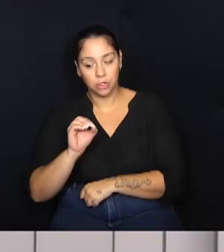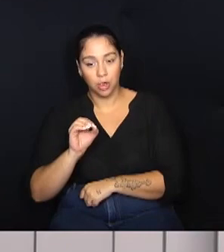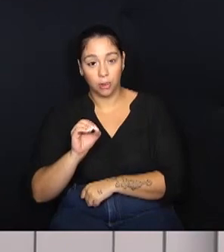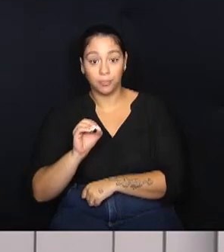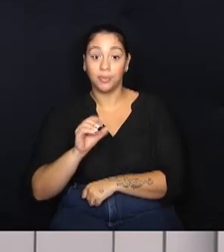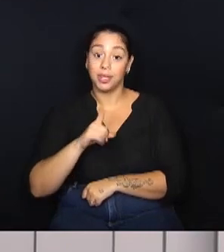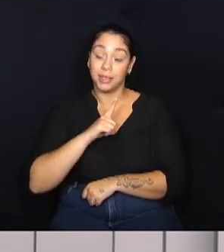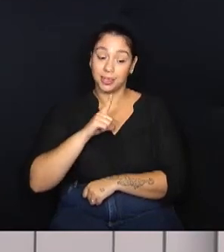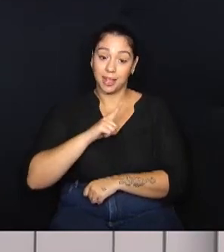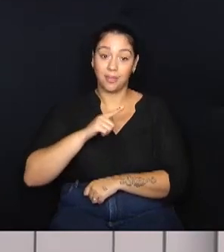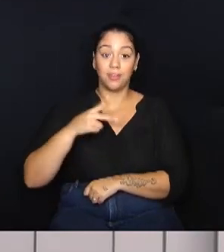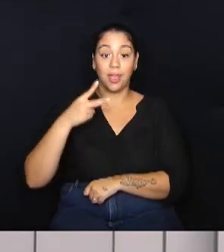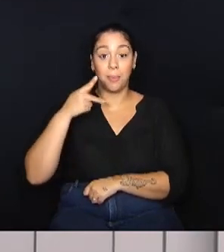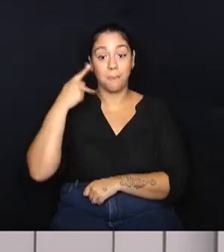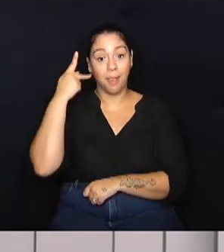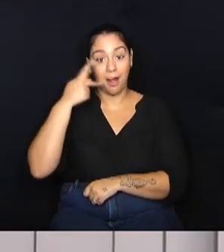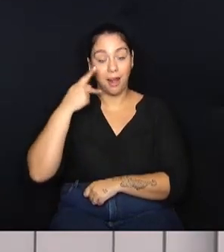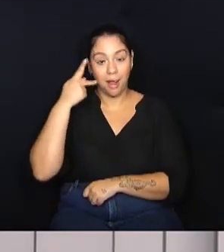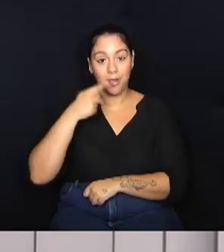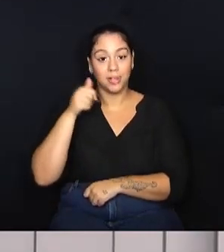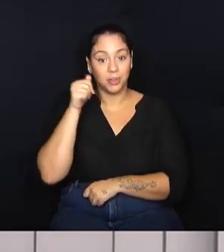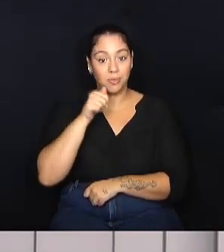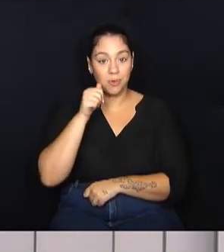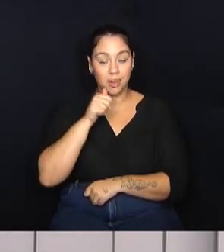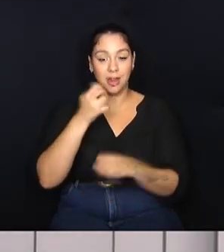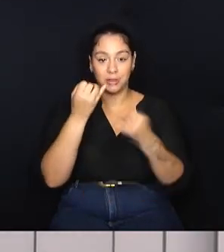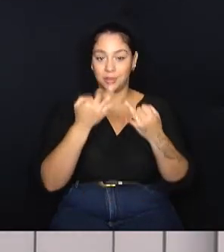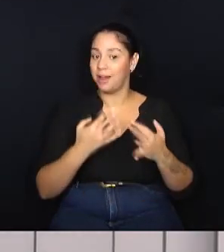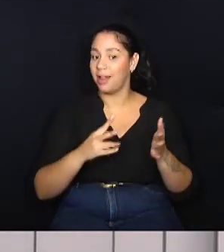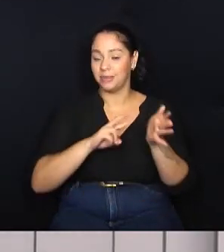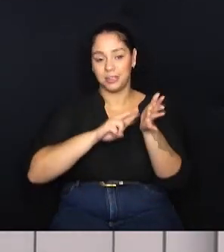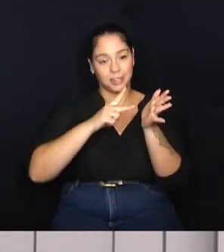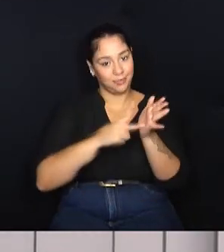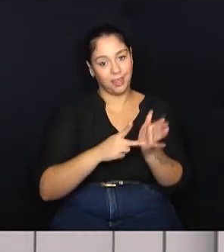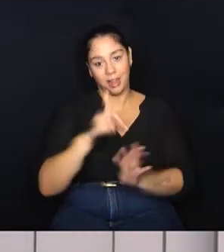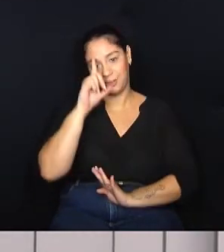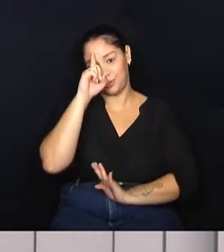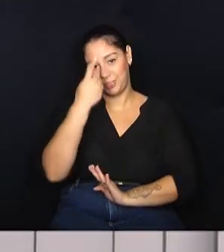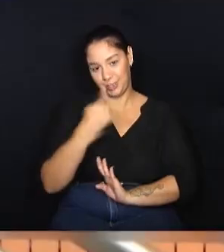parlamentares mulheres falaram do significado da data.